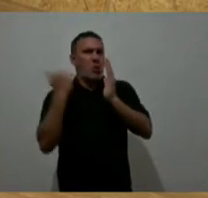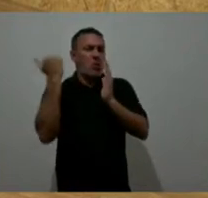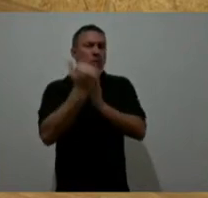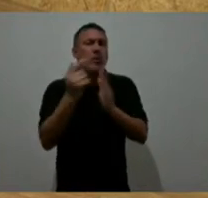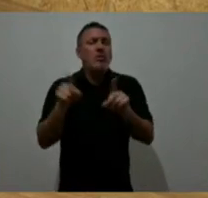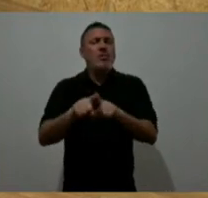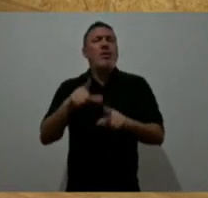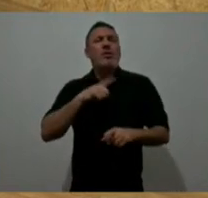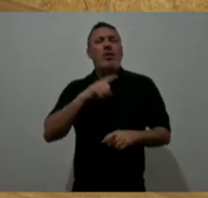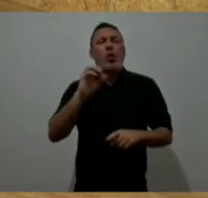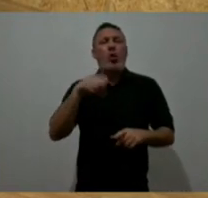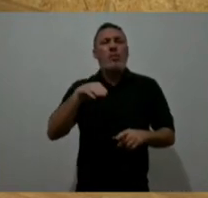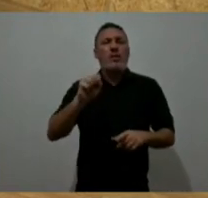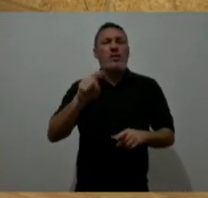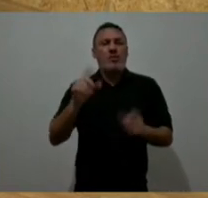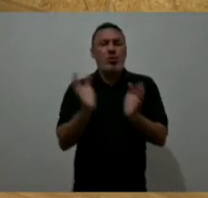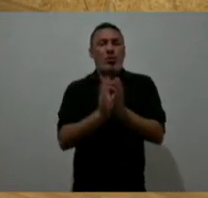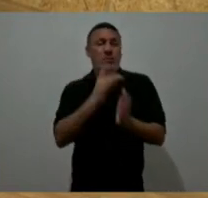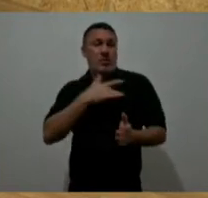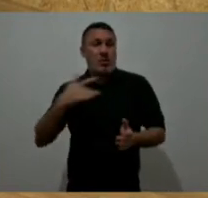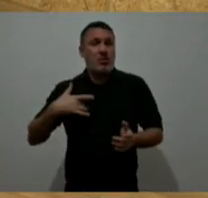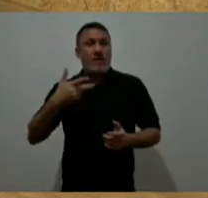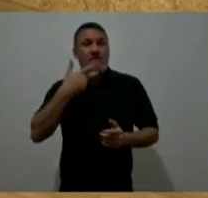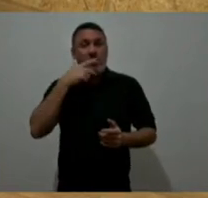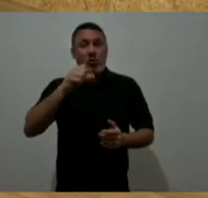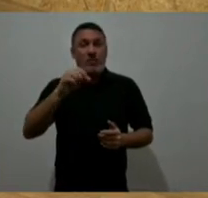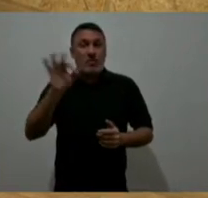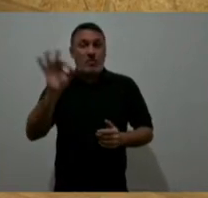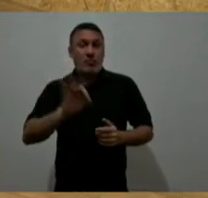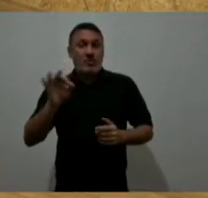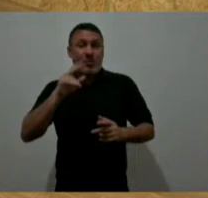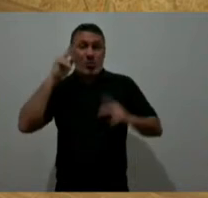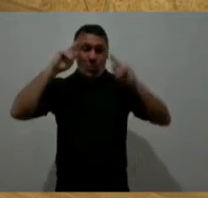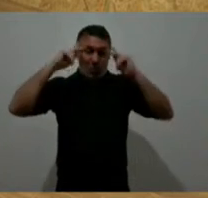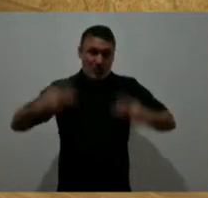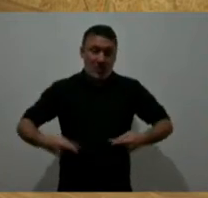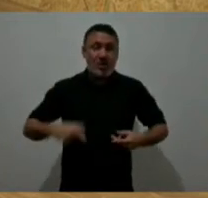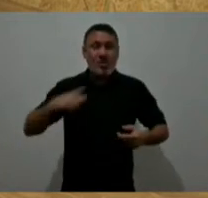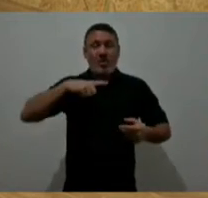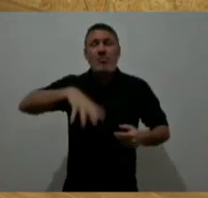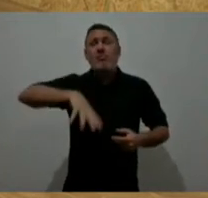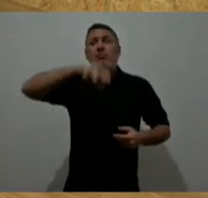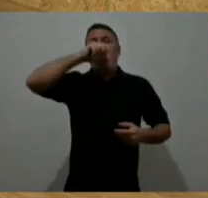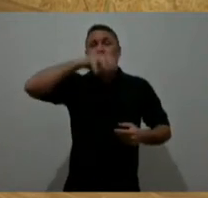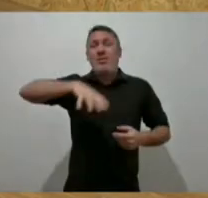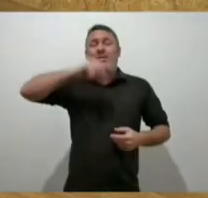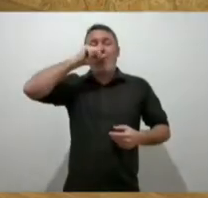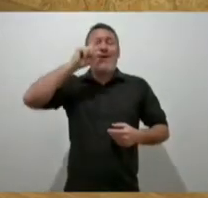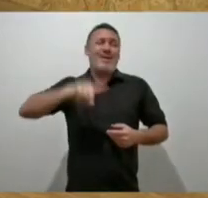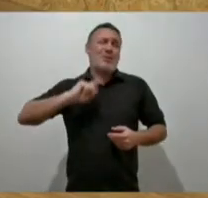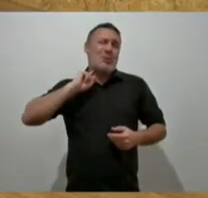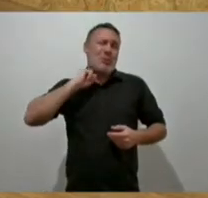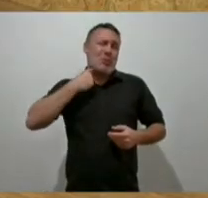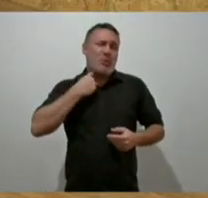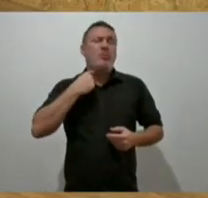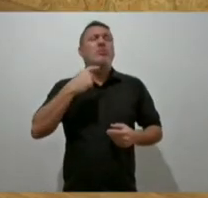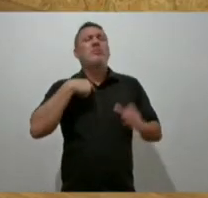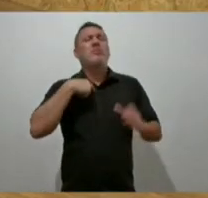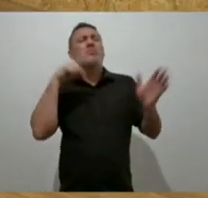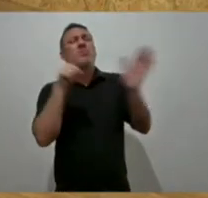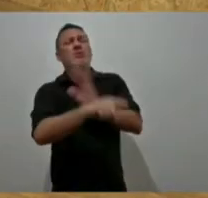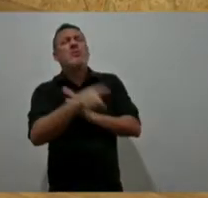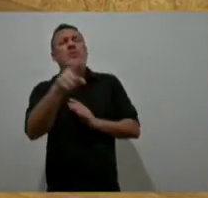da humanidade respira ar poluído. Eu queria te perguntar quais medidas que você acredita que a gente pode